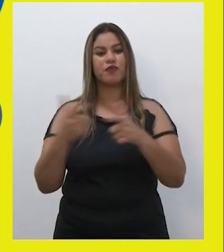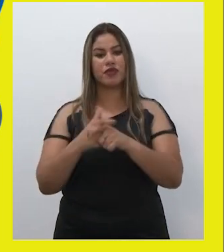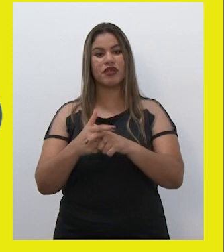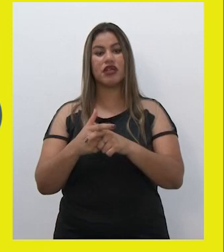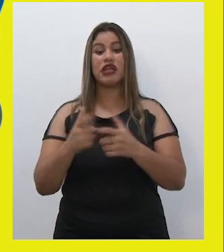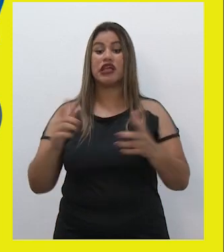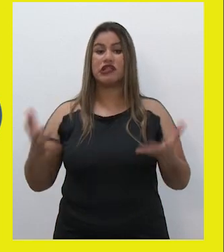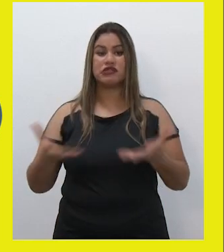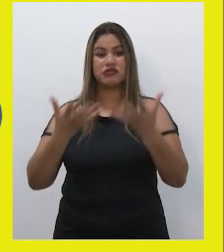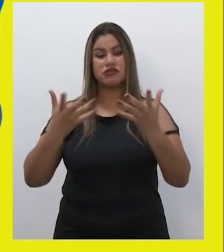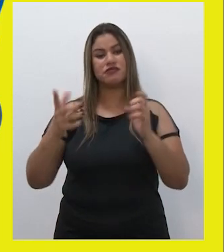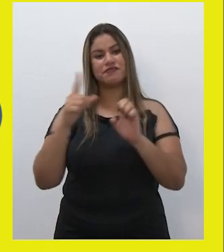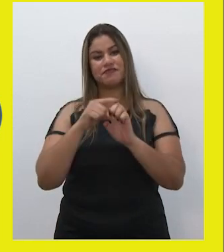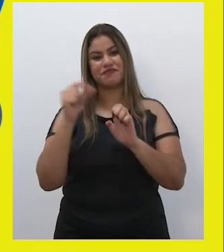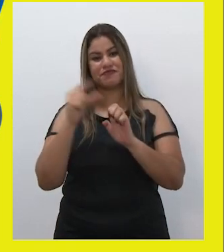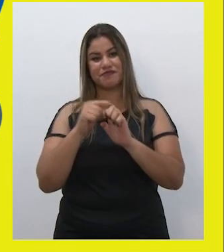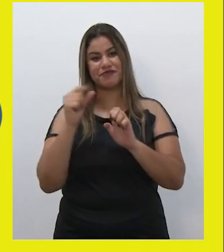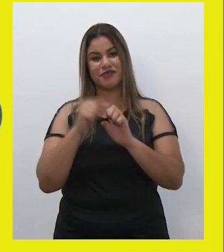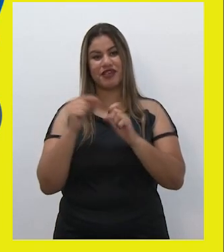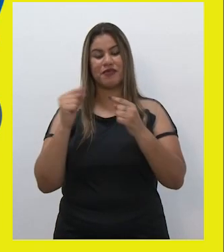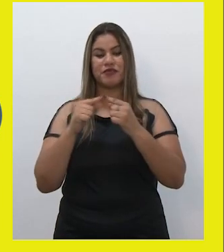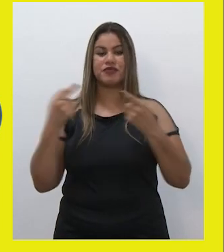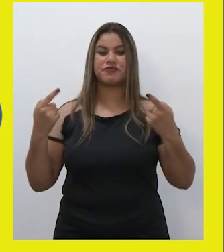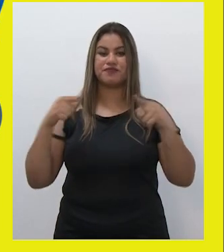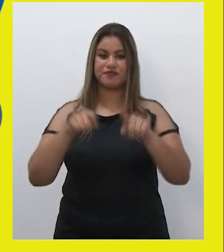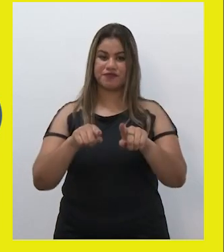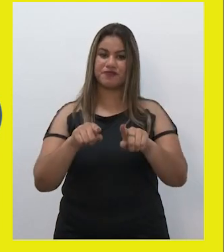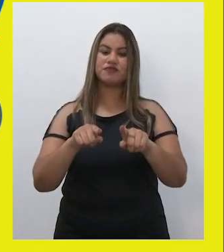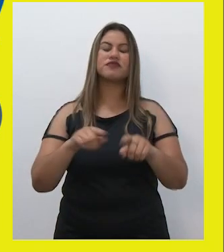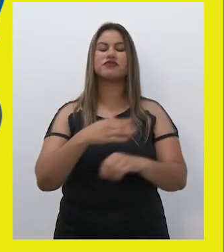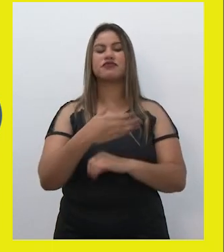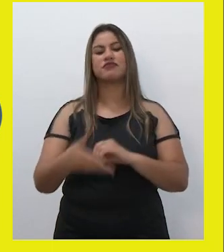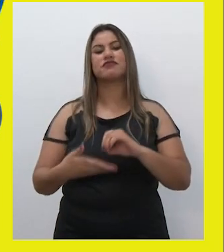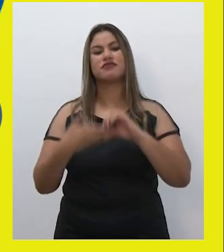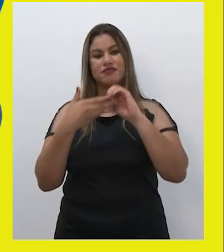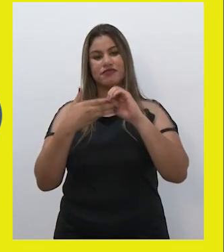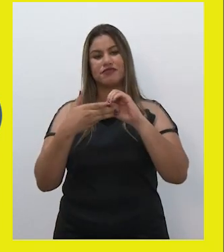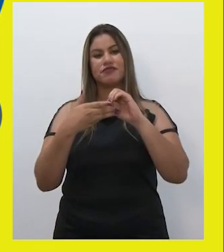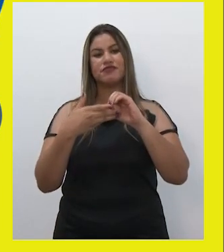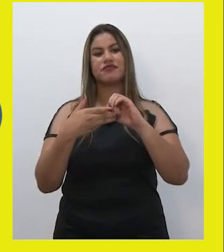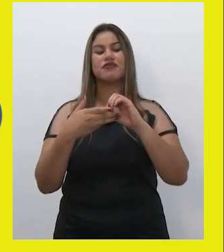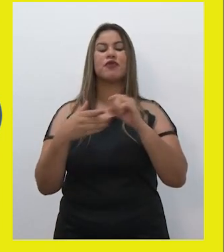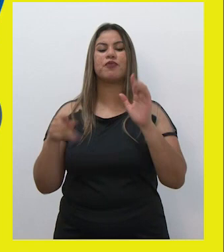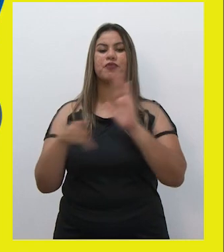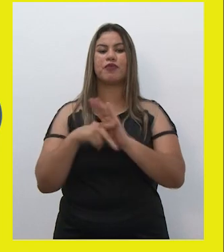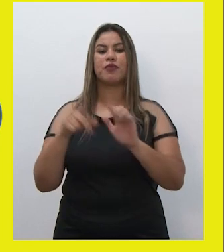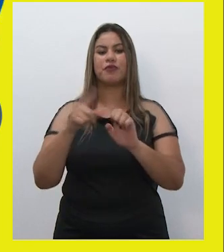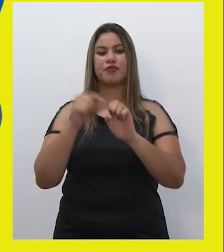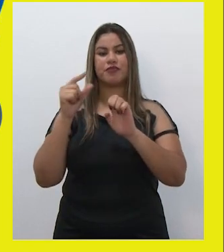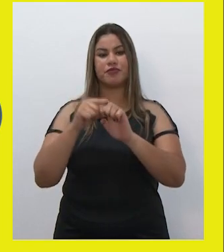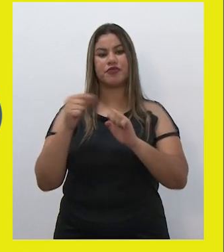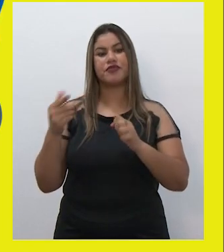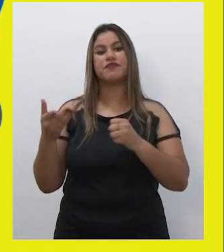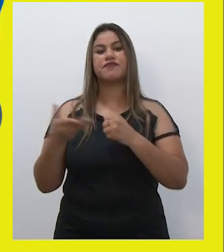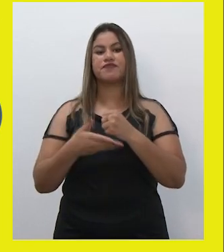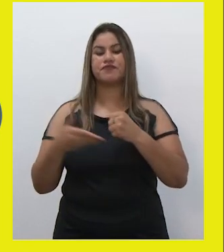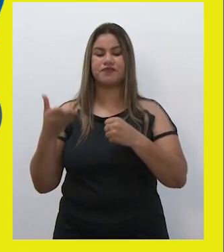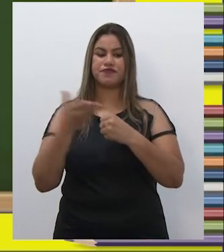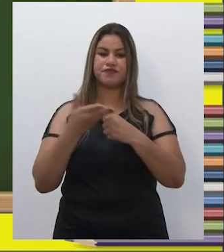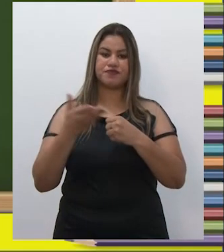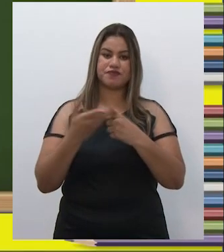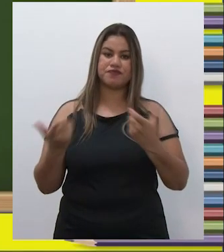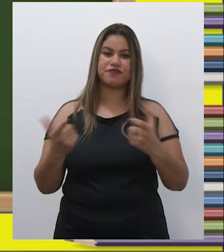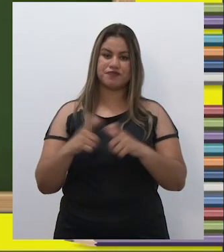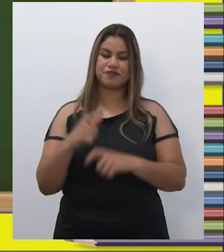o empreendedorismo, possibilitando a competitividade e a sustentabilidade dos empreendimentos de micro e pequeno